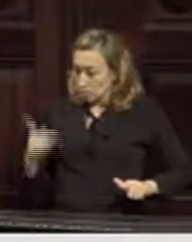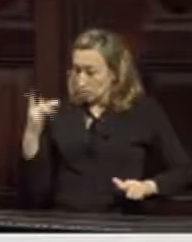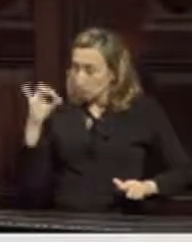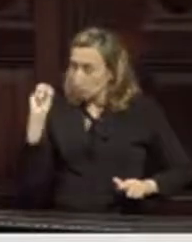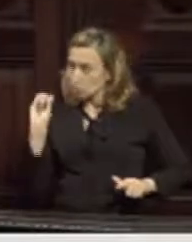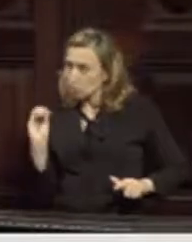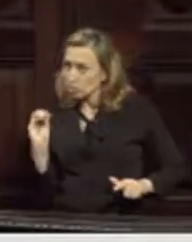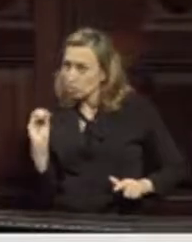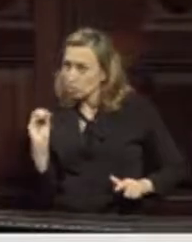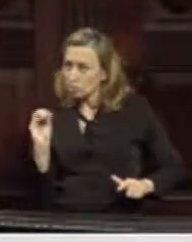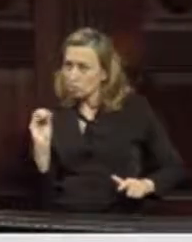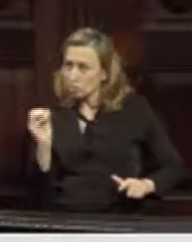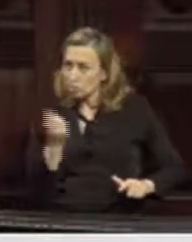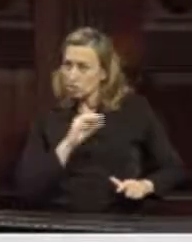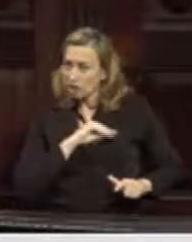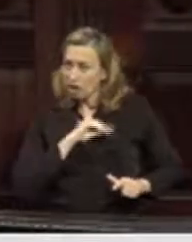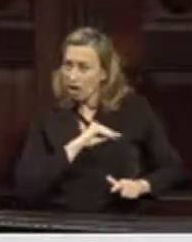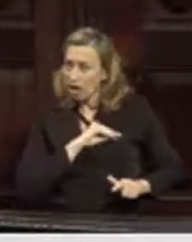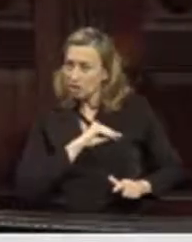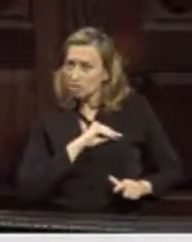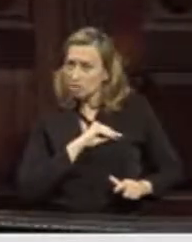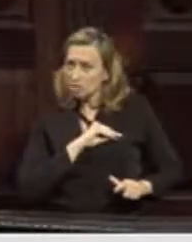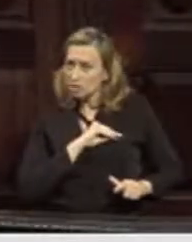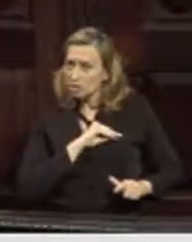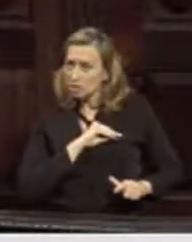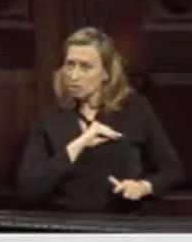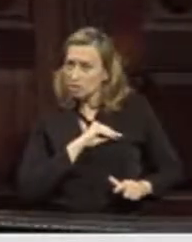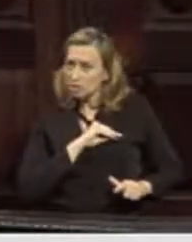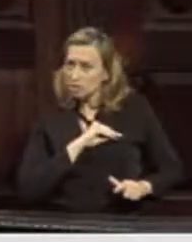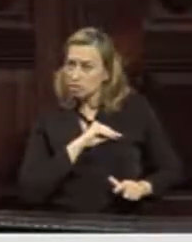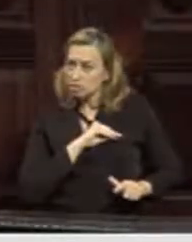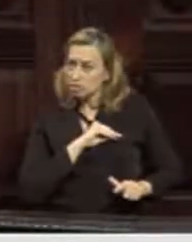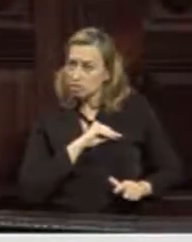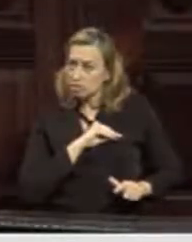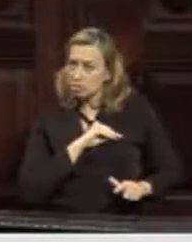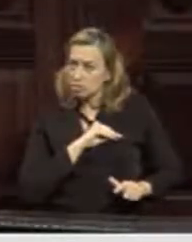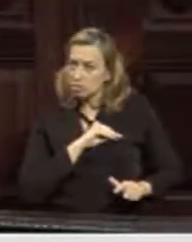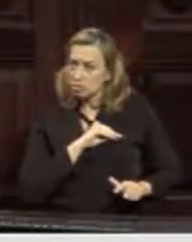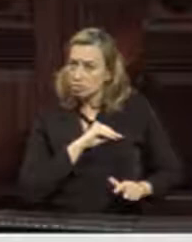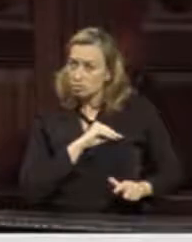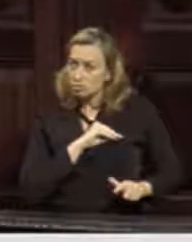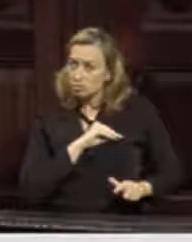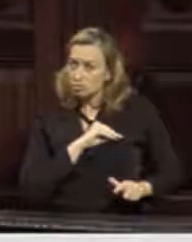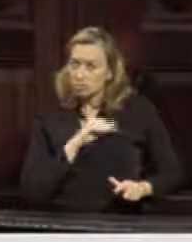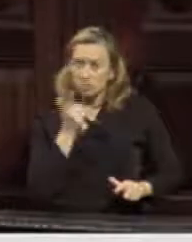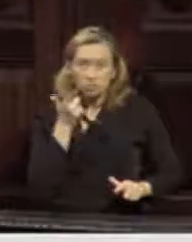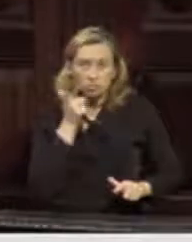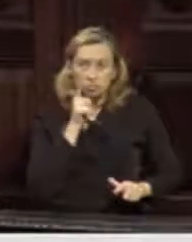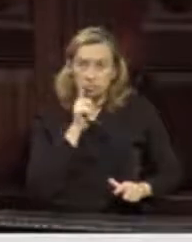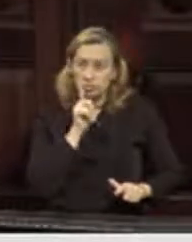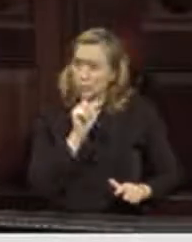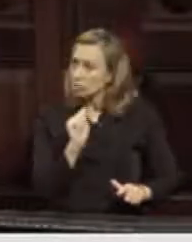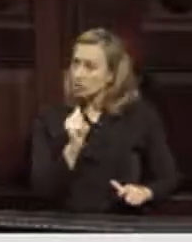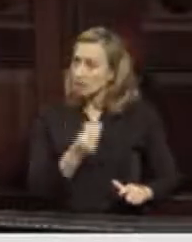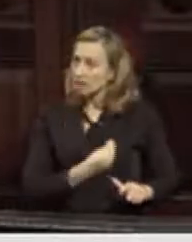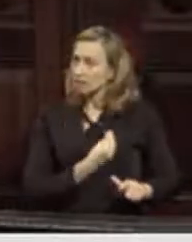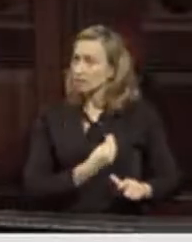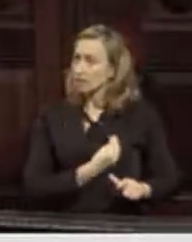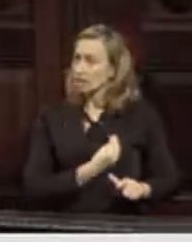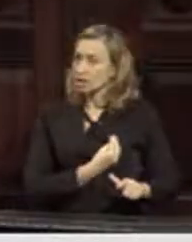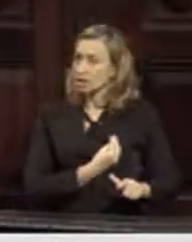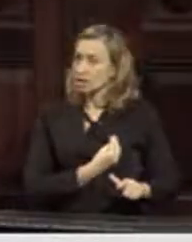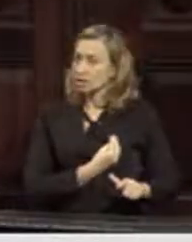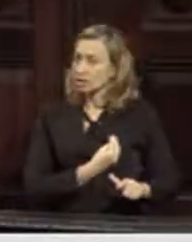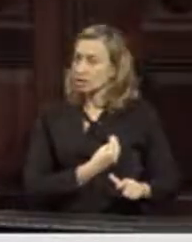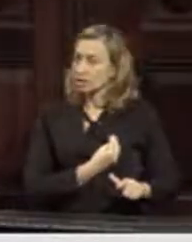salário que sequer atende aos direitos contemplados na Constituição para